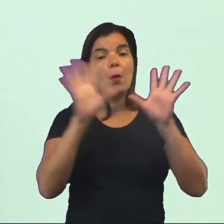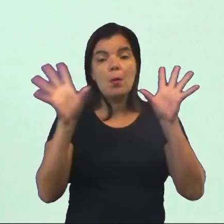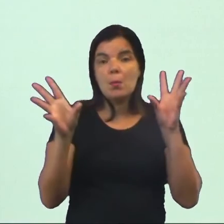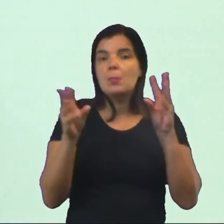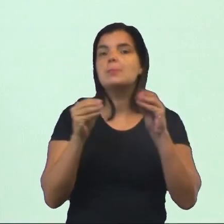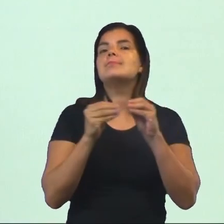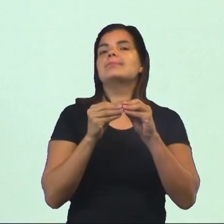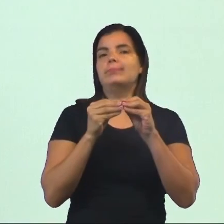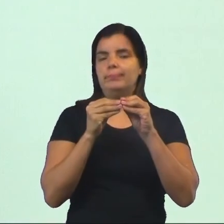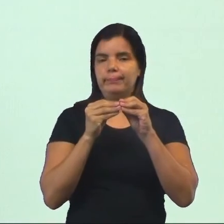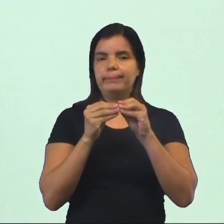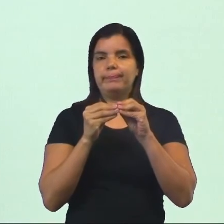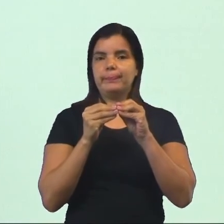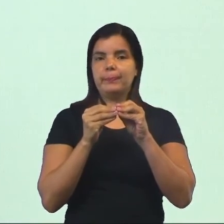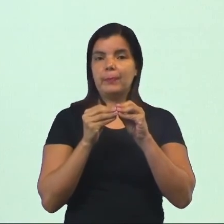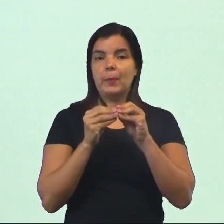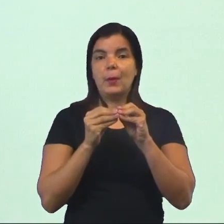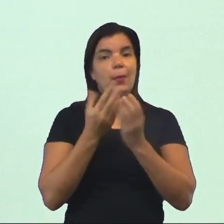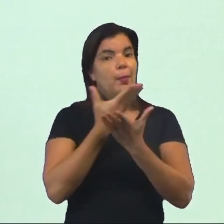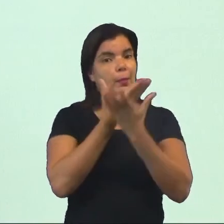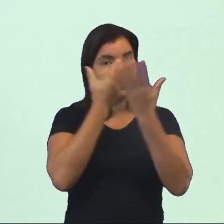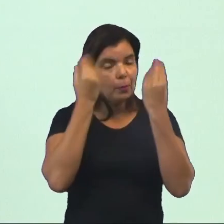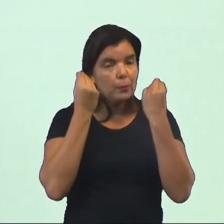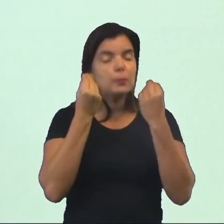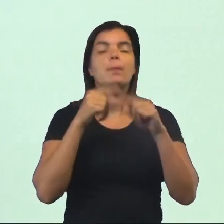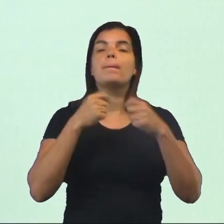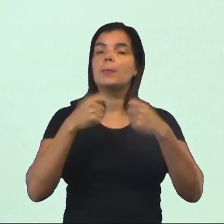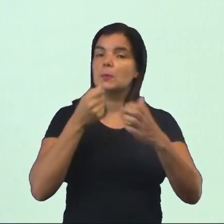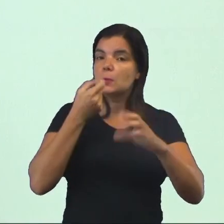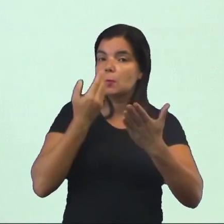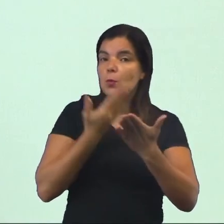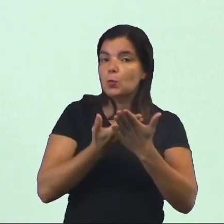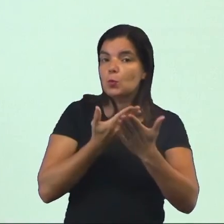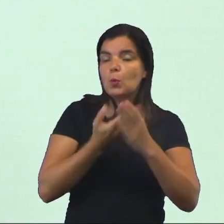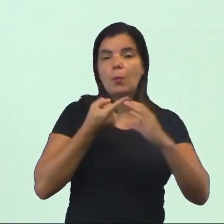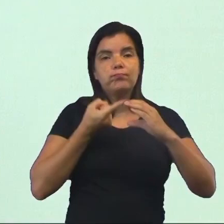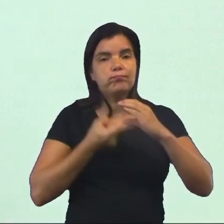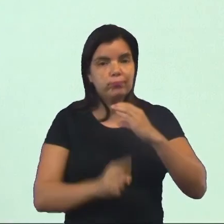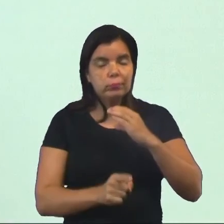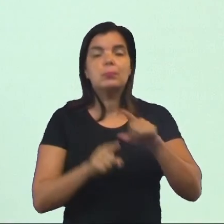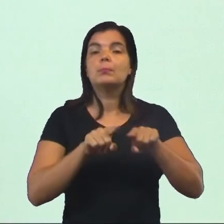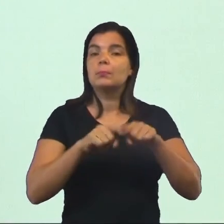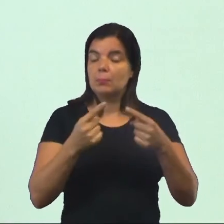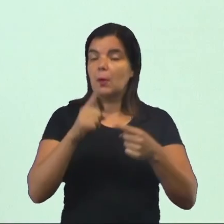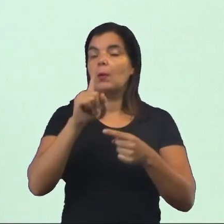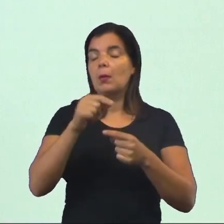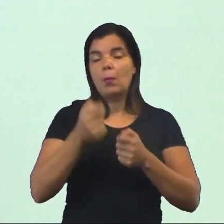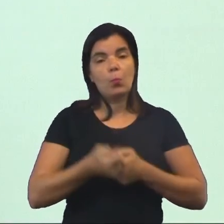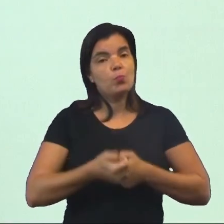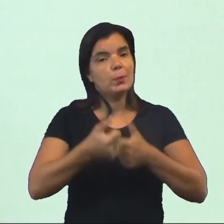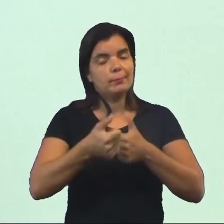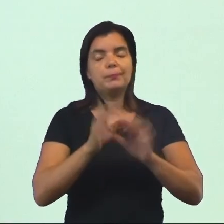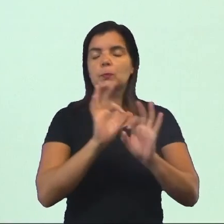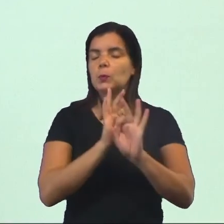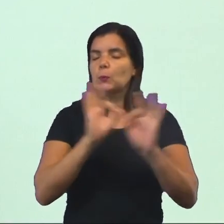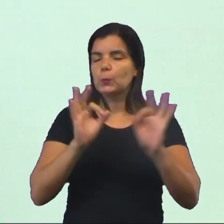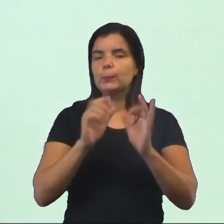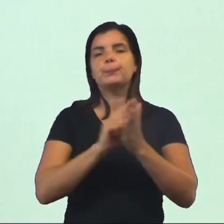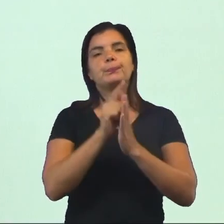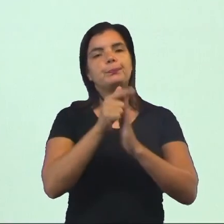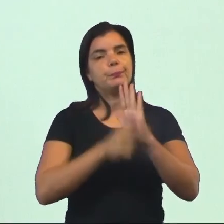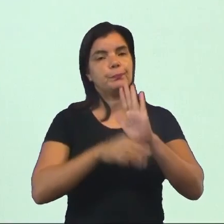resumido, sintetizado. Não deixem de se aprofundar nos conteúdos estudados, mas é ótimo